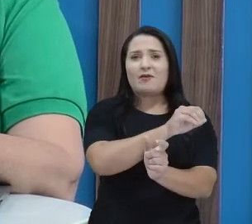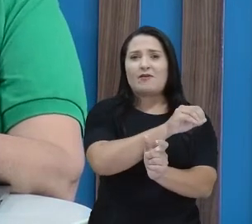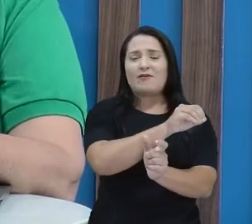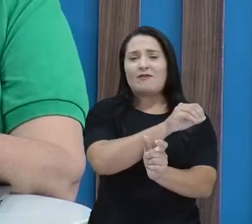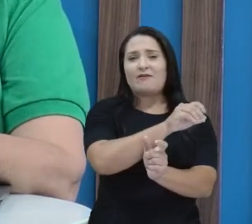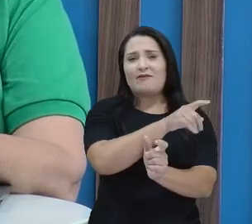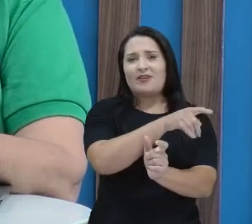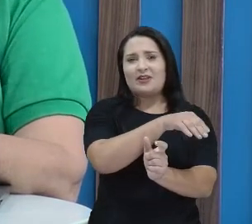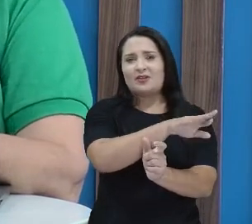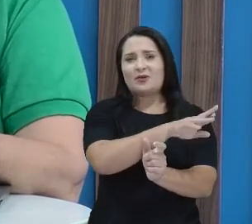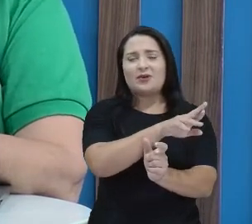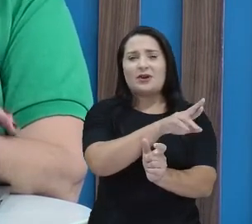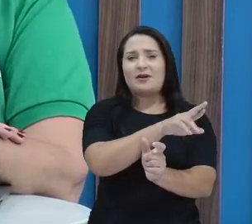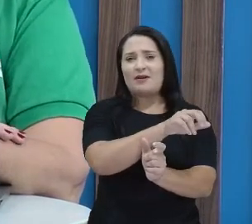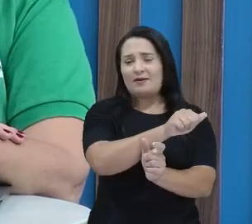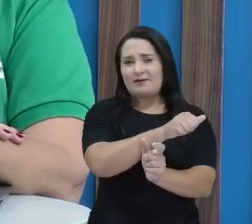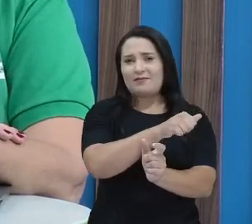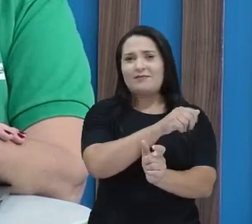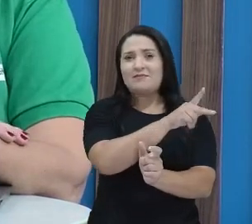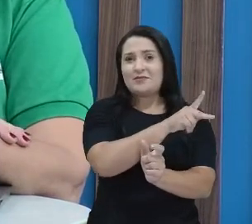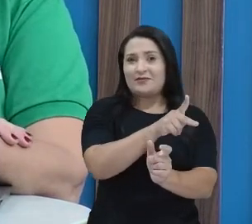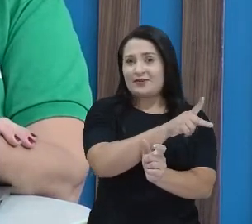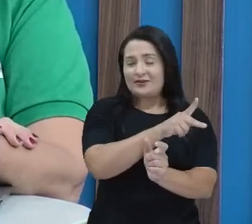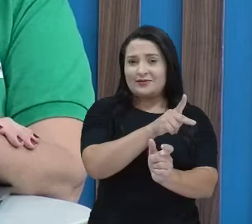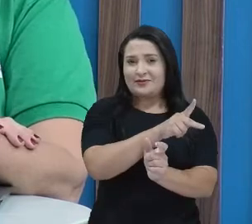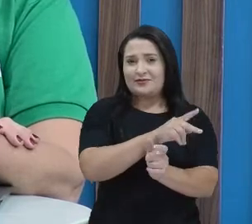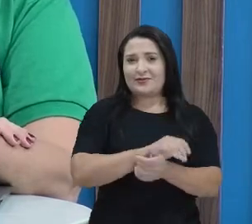conhecia você. Que bom que você está aí, viu?